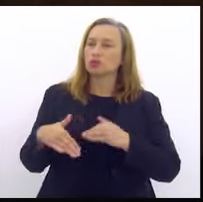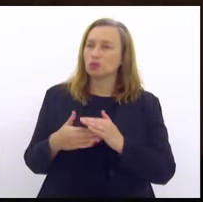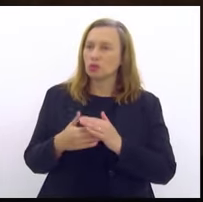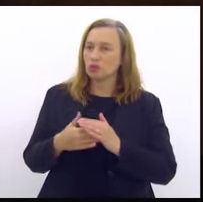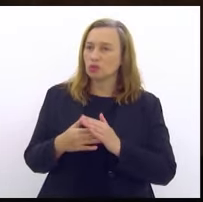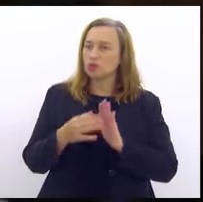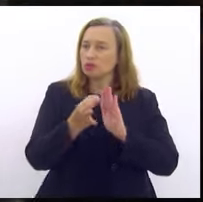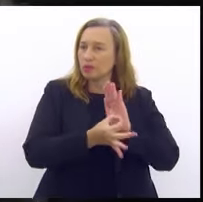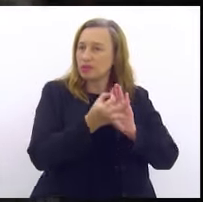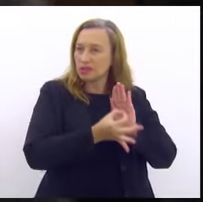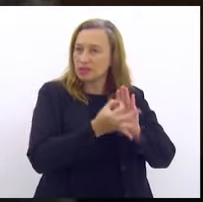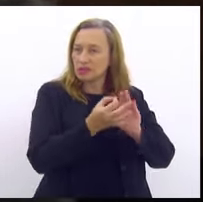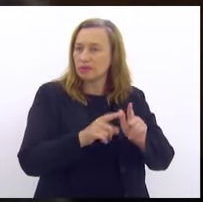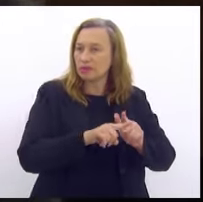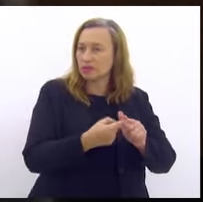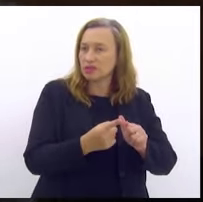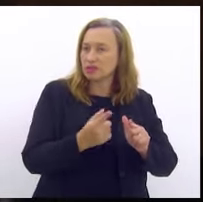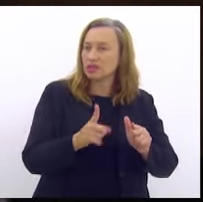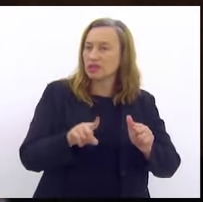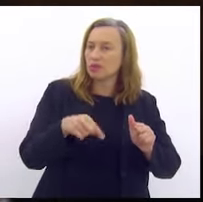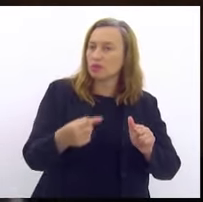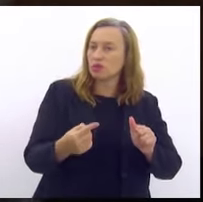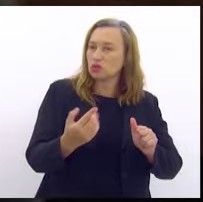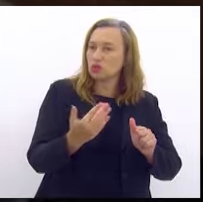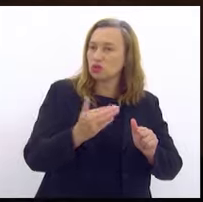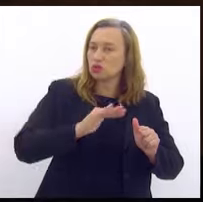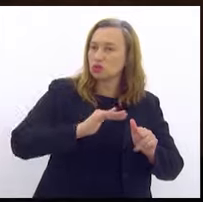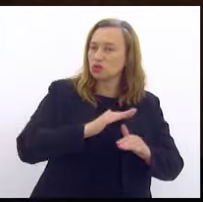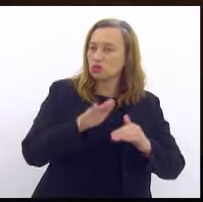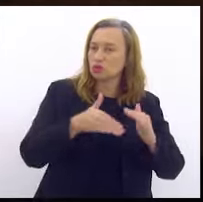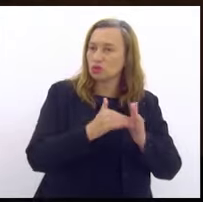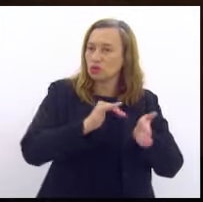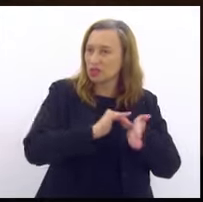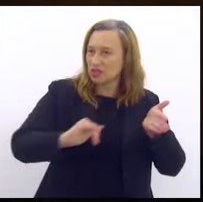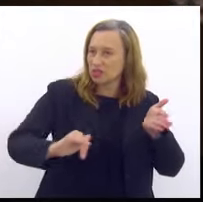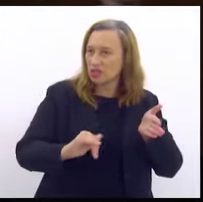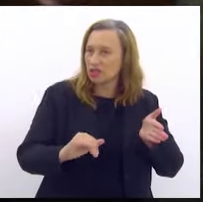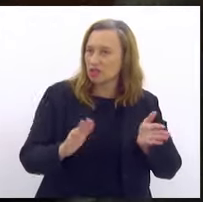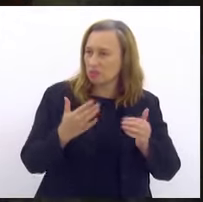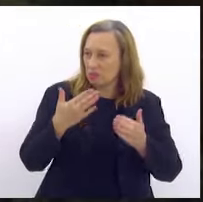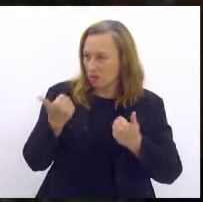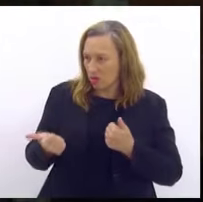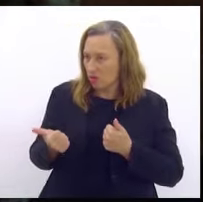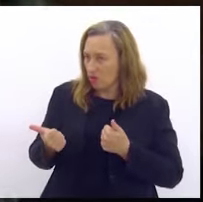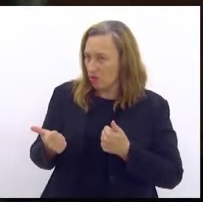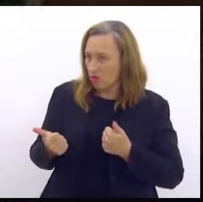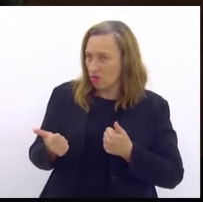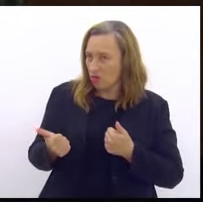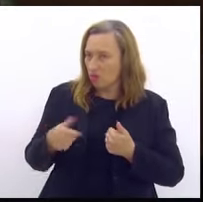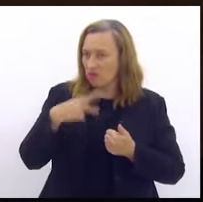manutenção, depois todos pela derrubada, é melhor? A gente fala projeto por projeto?